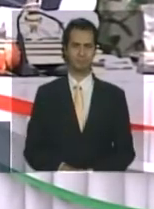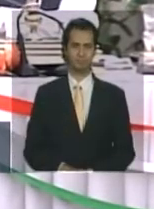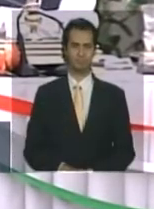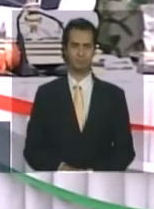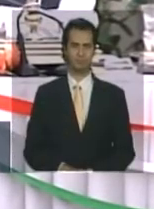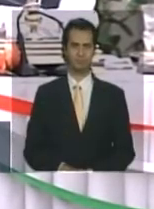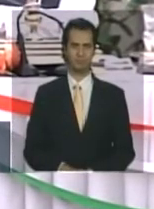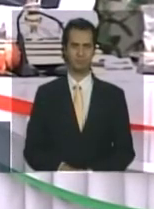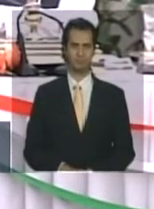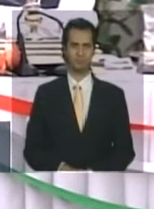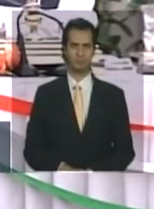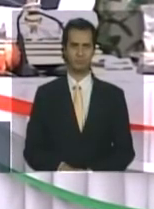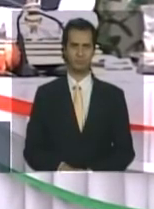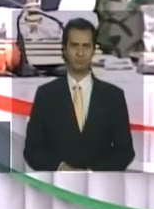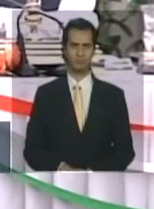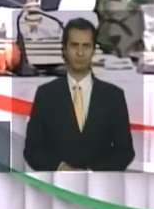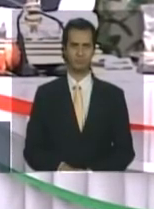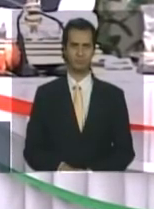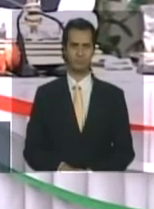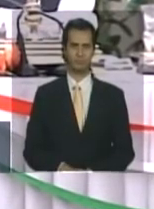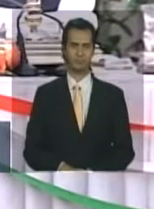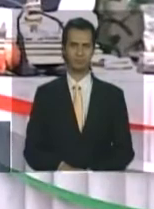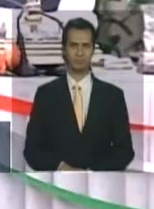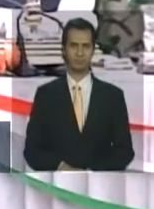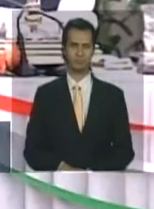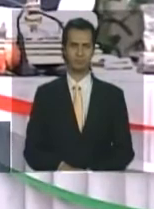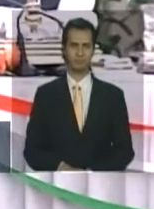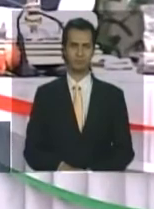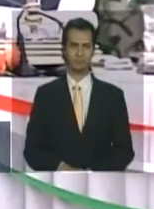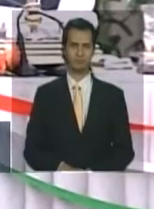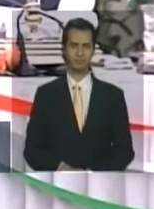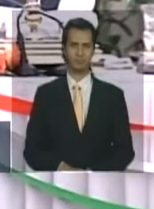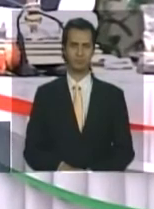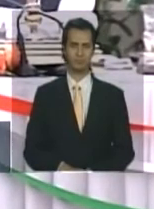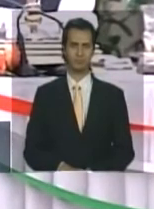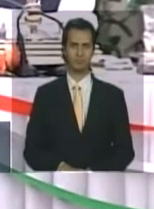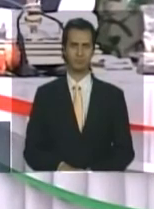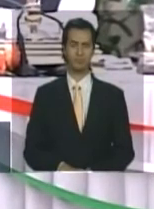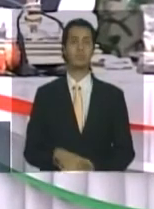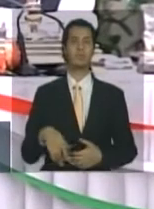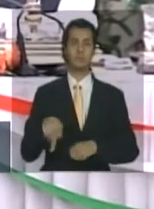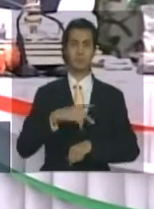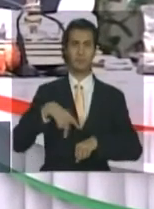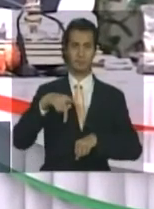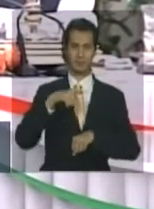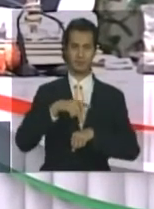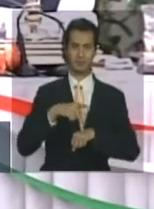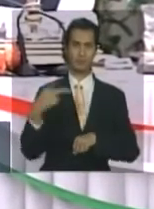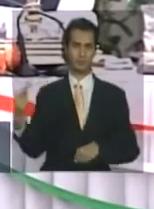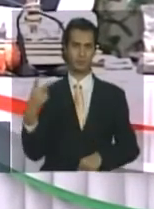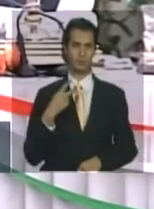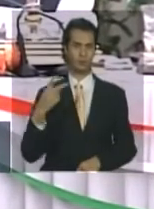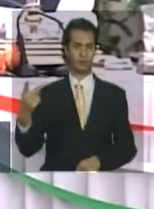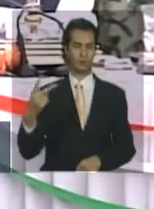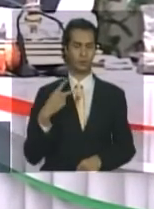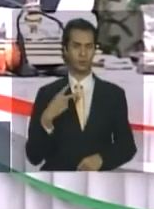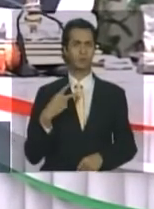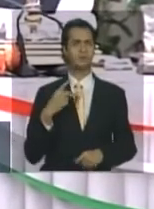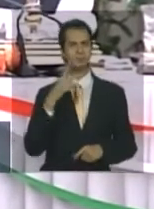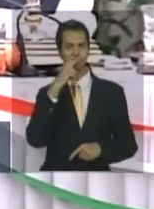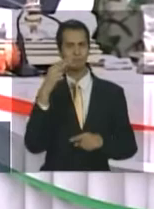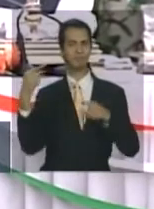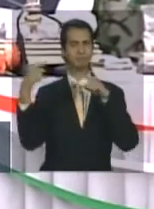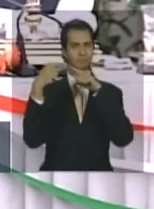many challenges and converging views of the world. Nossas afinidades baseiam-se na promoção do